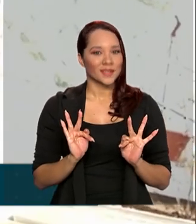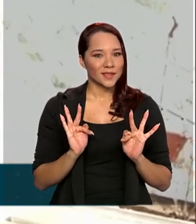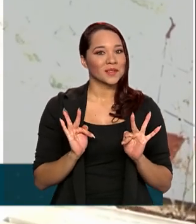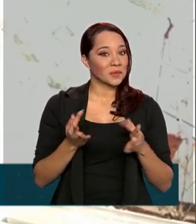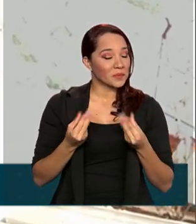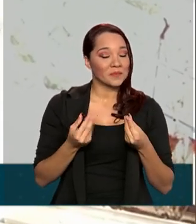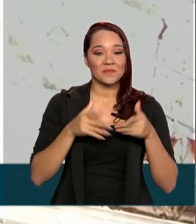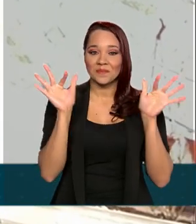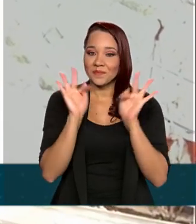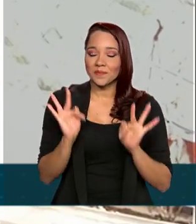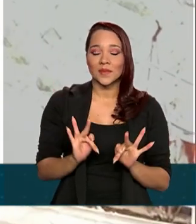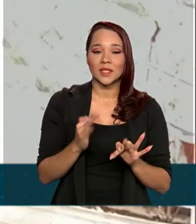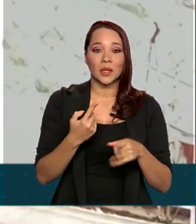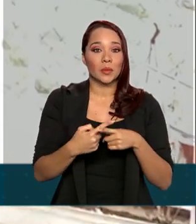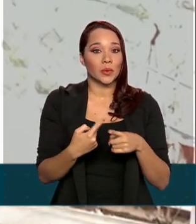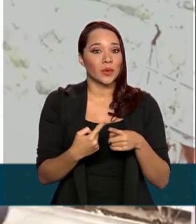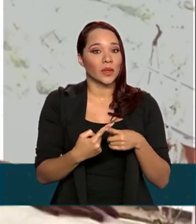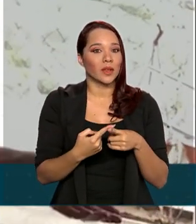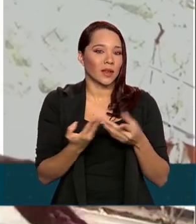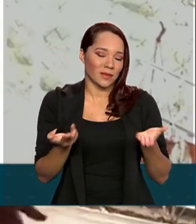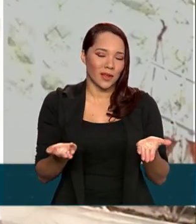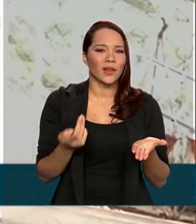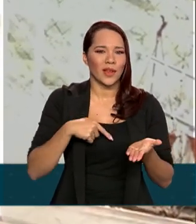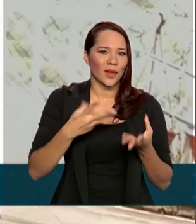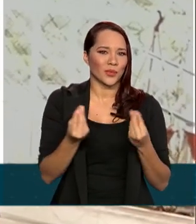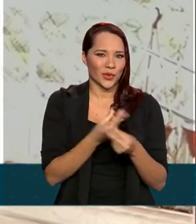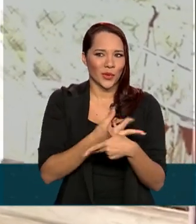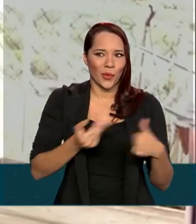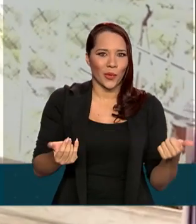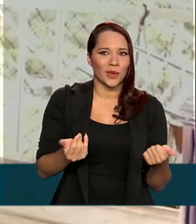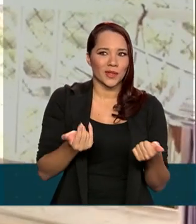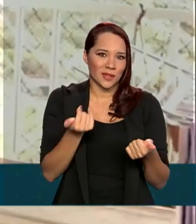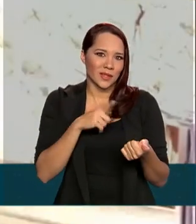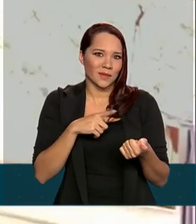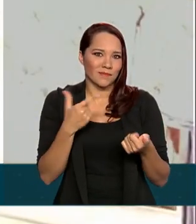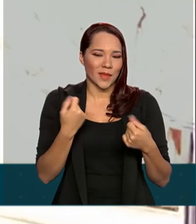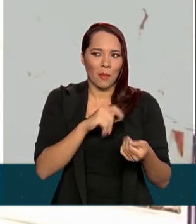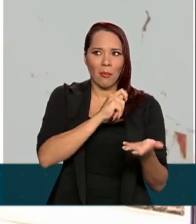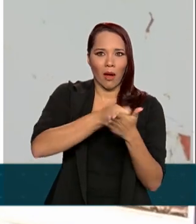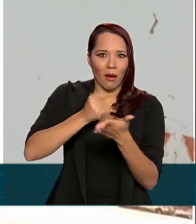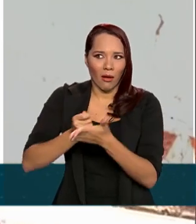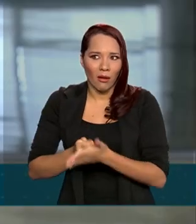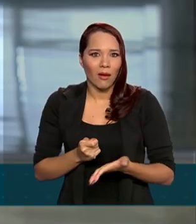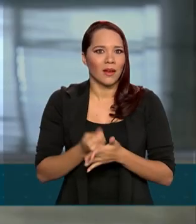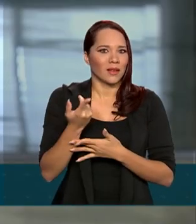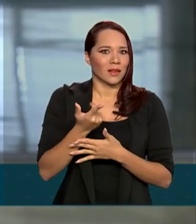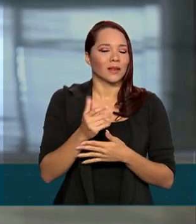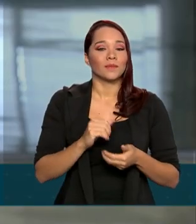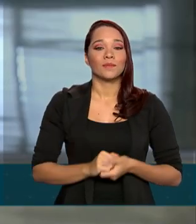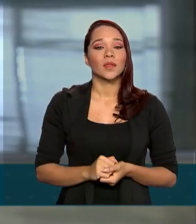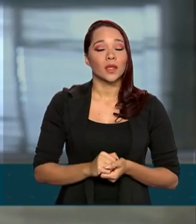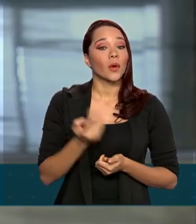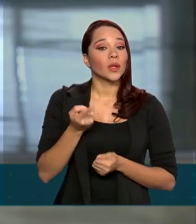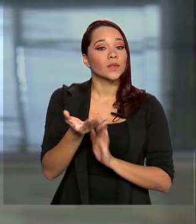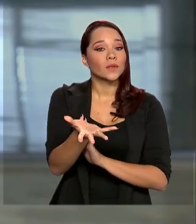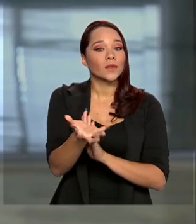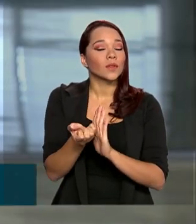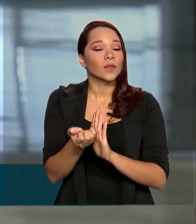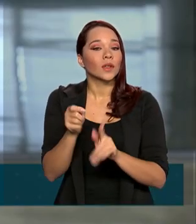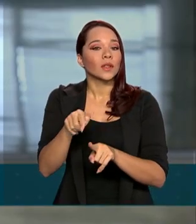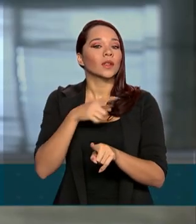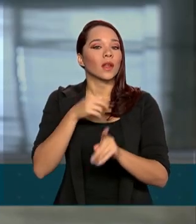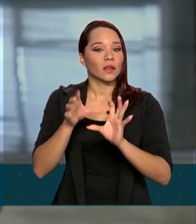porque é muita coisa para pagar, contas. Os benefícios só estavam